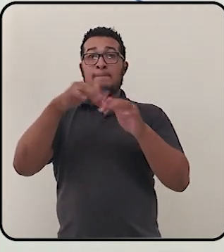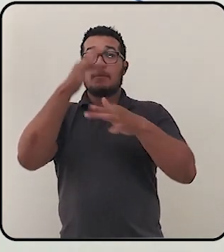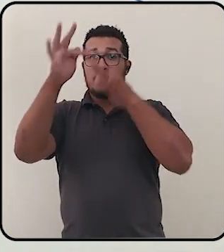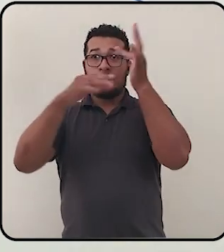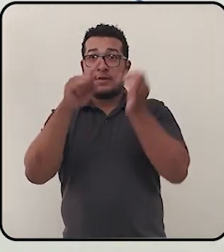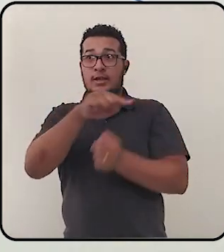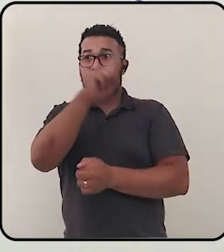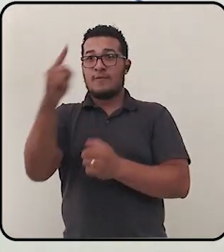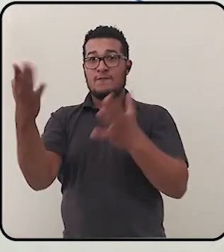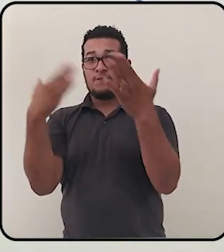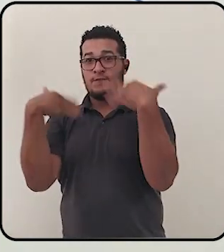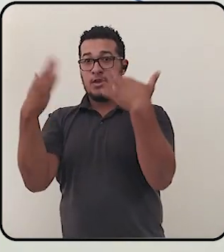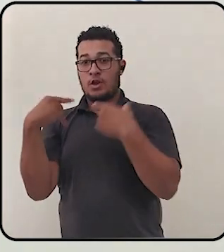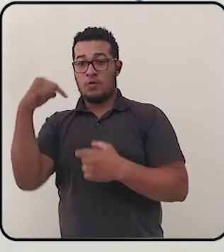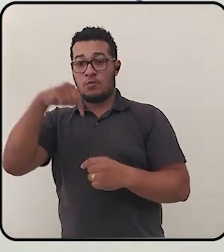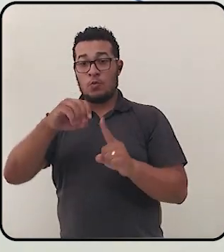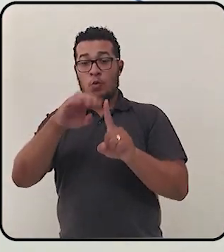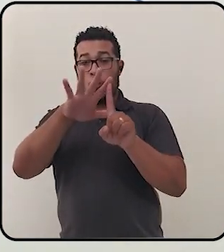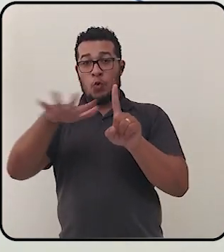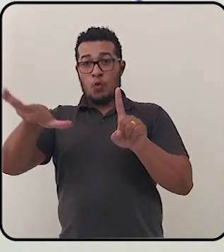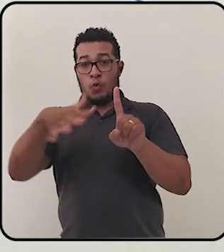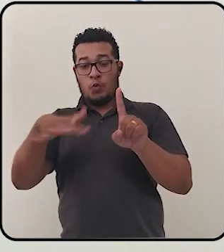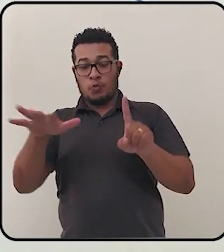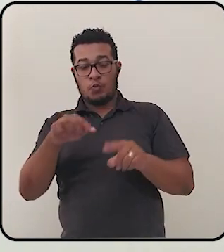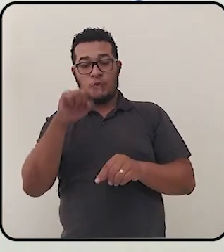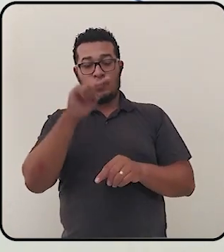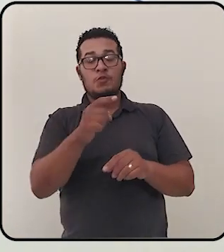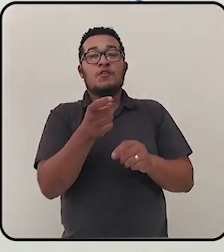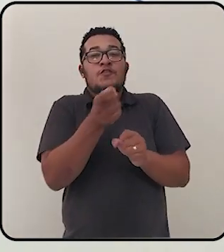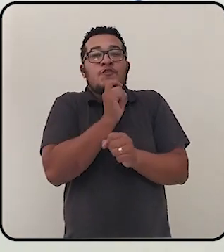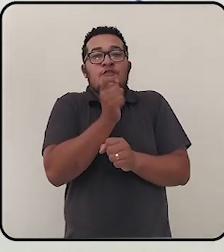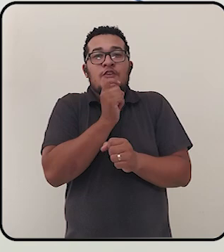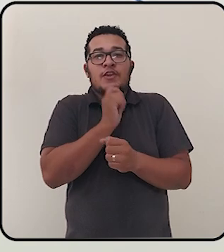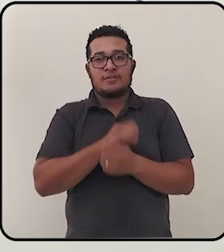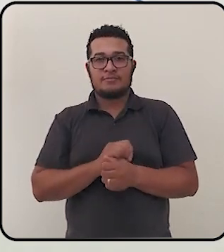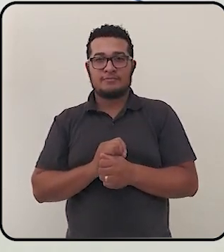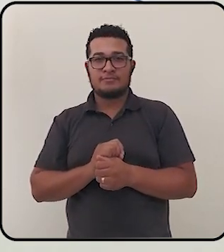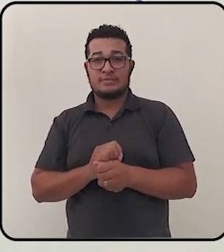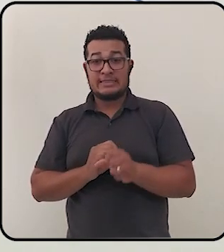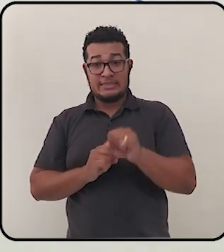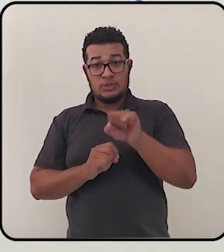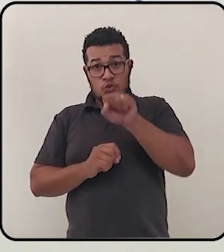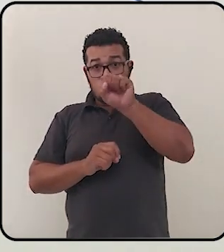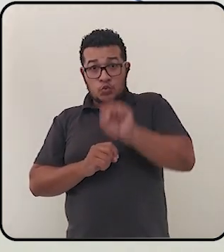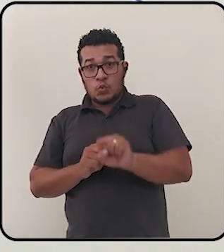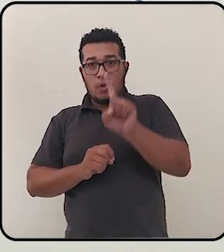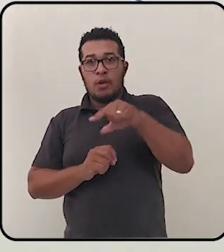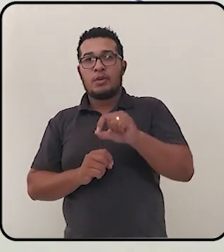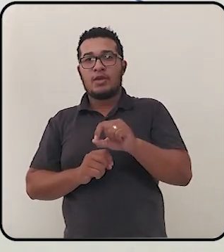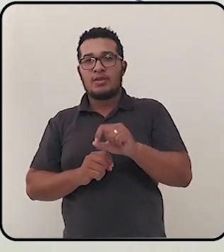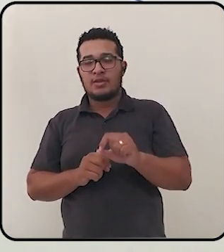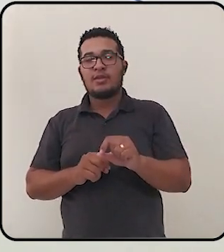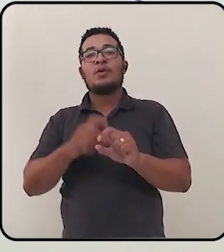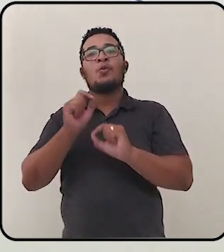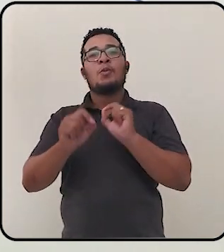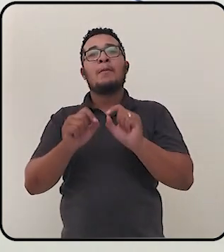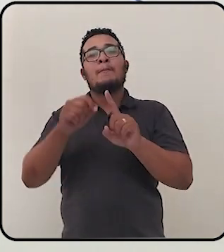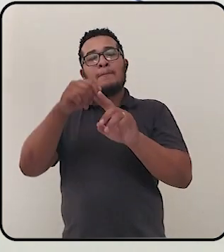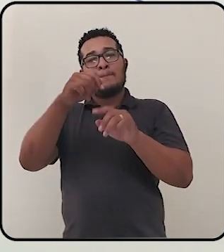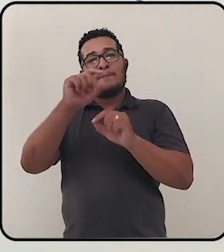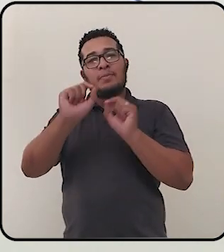primavera, verão, outono, inverno. Pegando só o hemisfério sul,